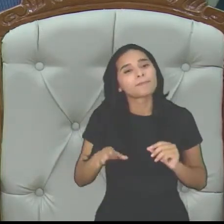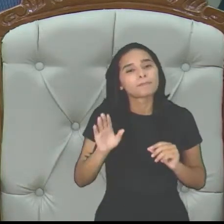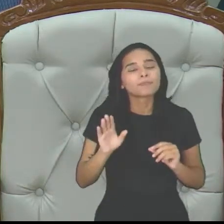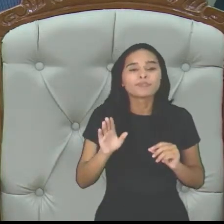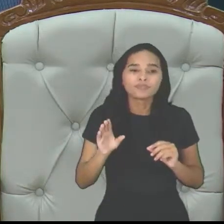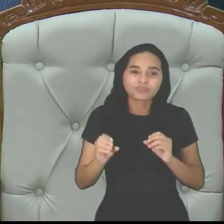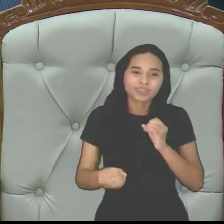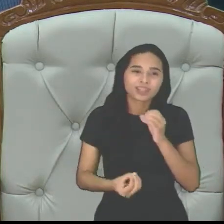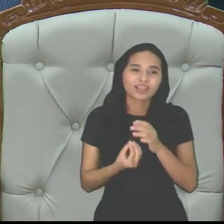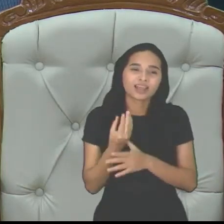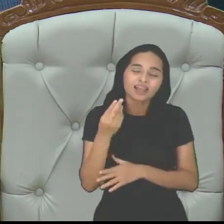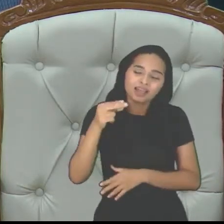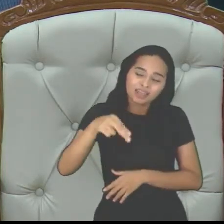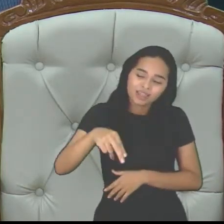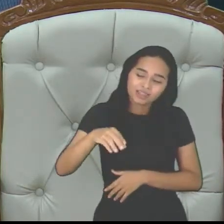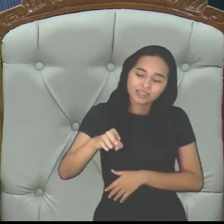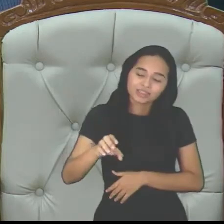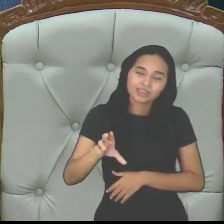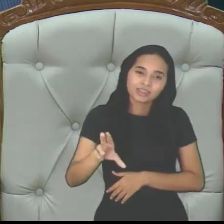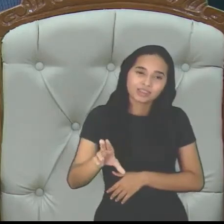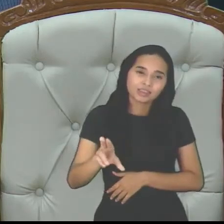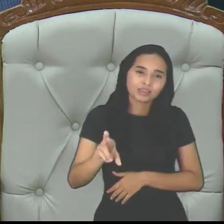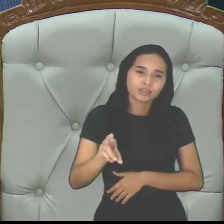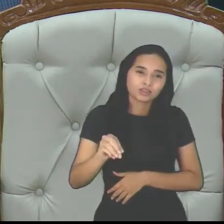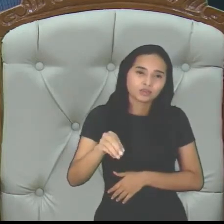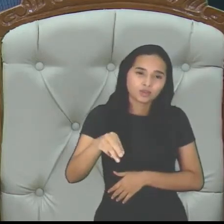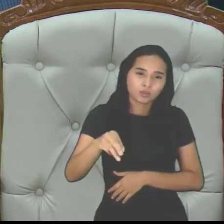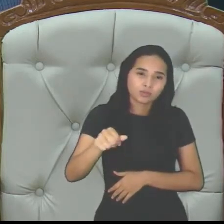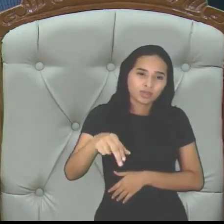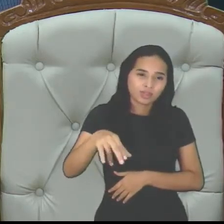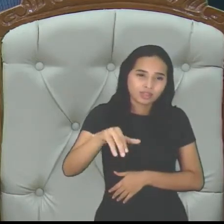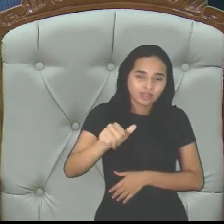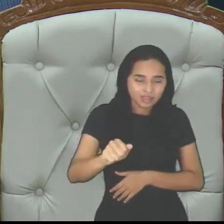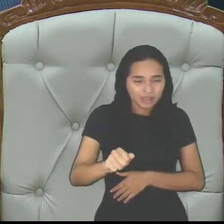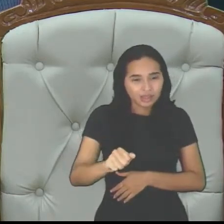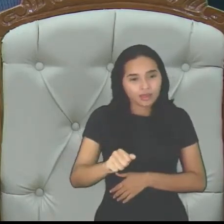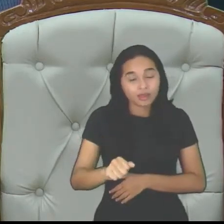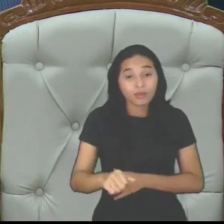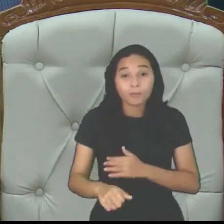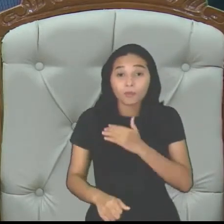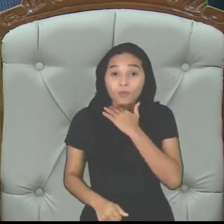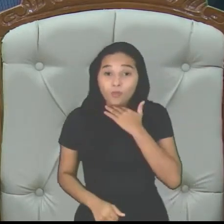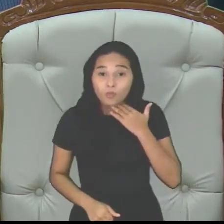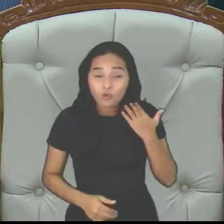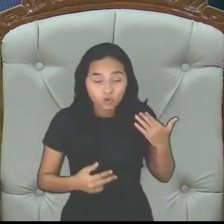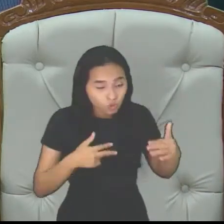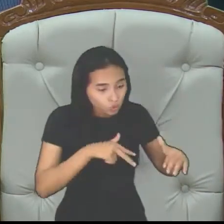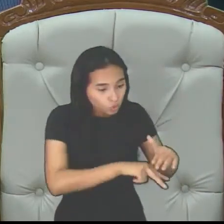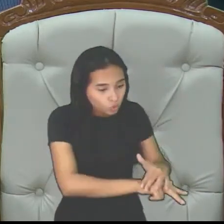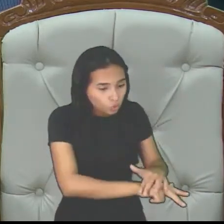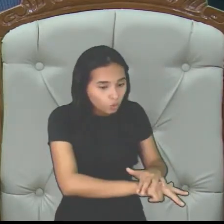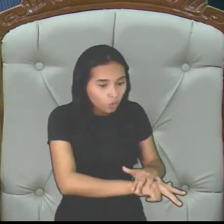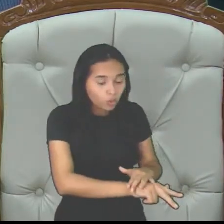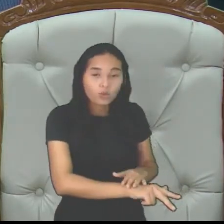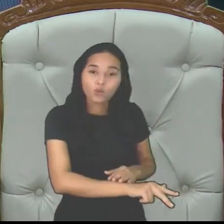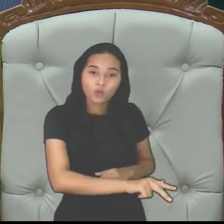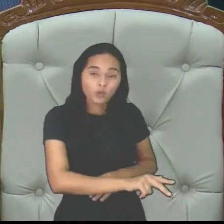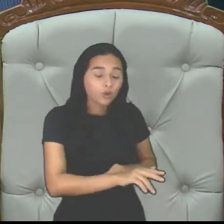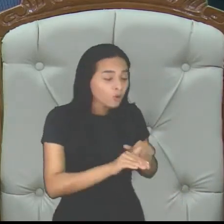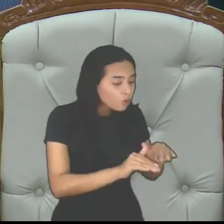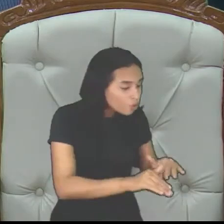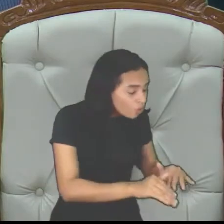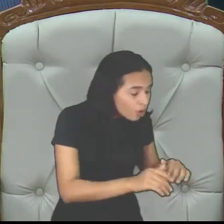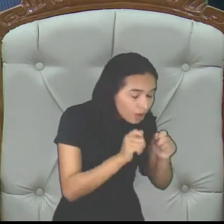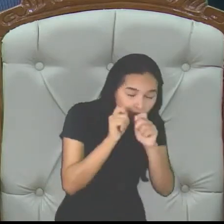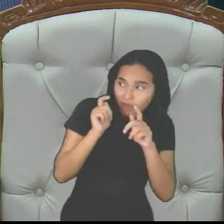a necromancia, consulta aos mortos para conhecerem o